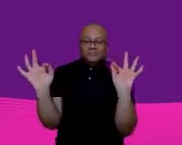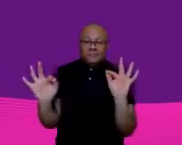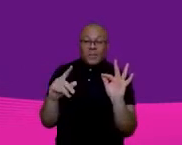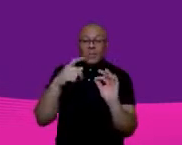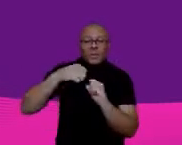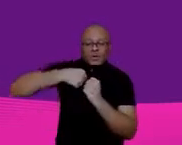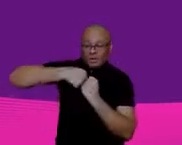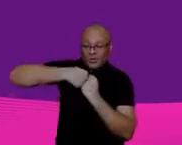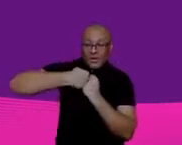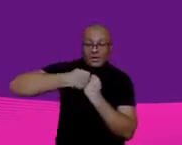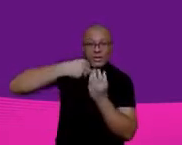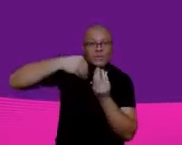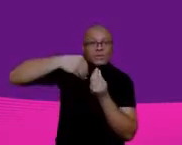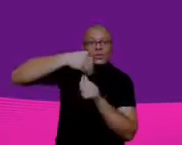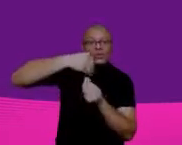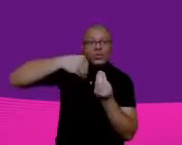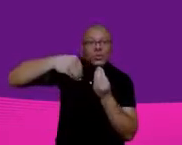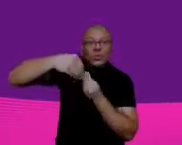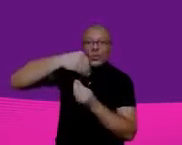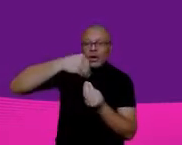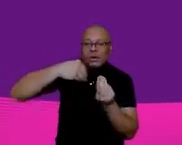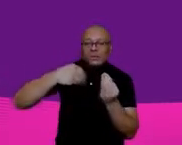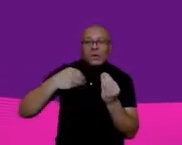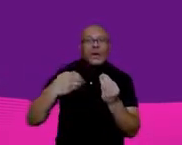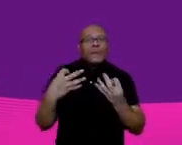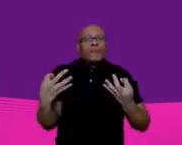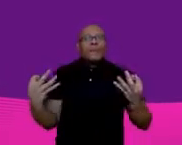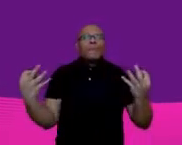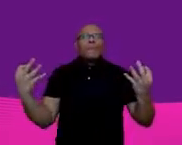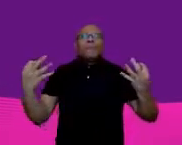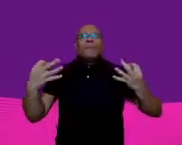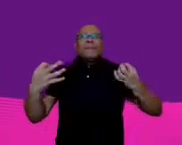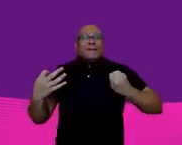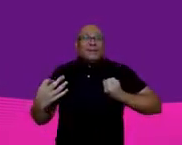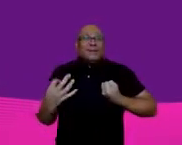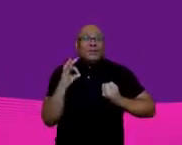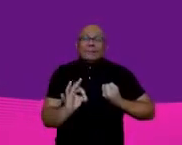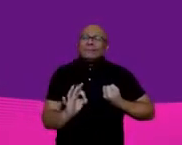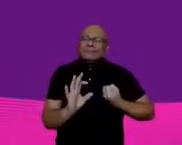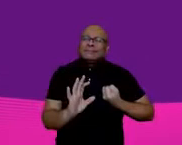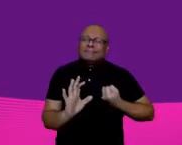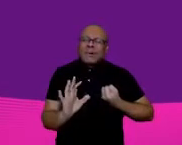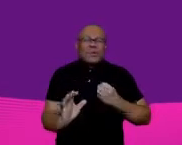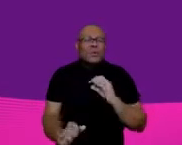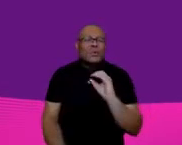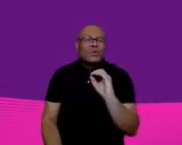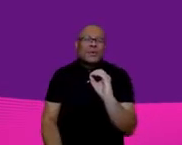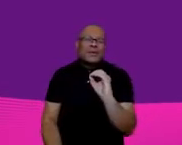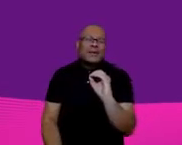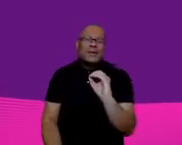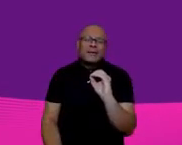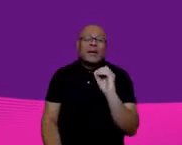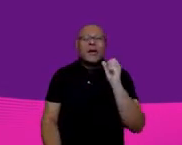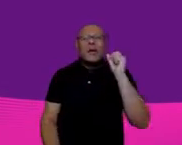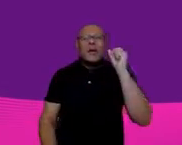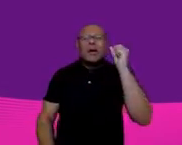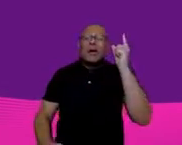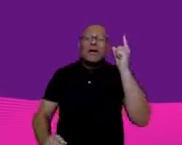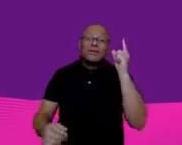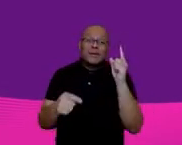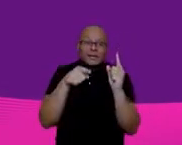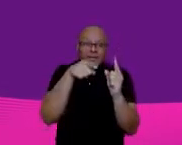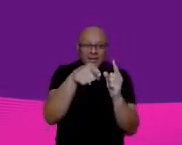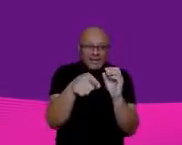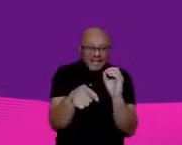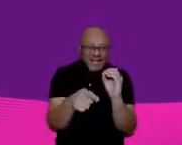é cinemático, não é ter números frios, mas não é zero também, porque às vezes a gente corrige